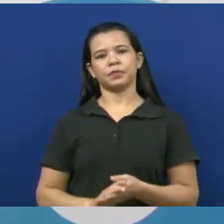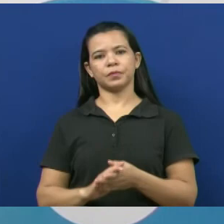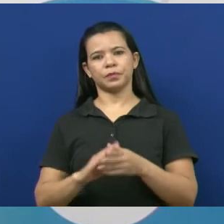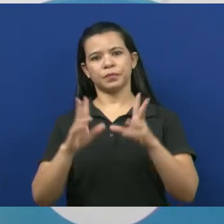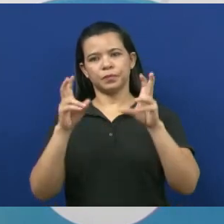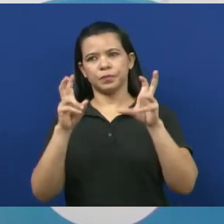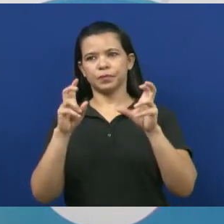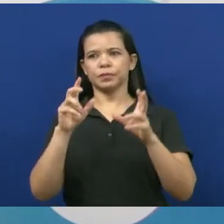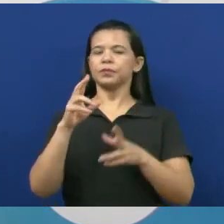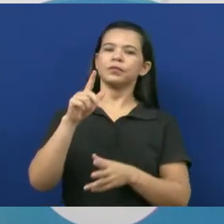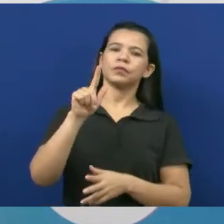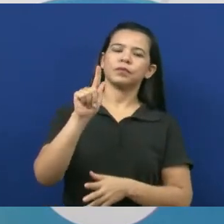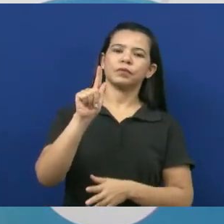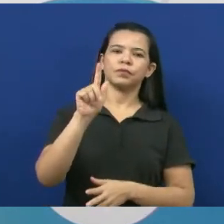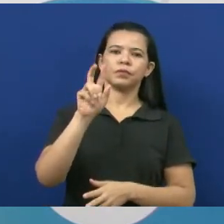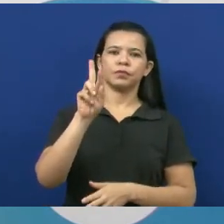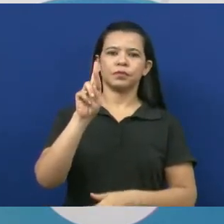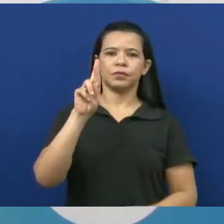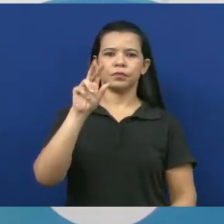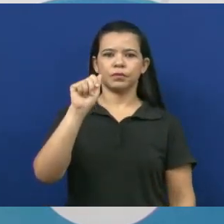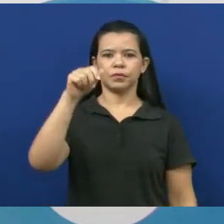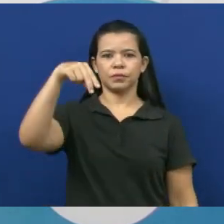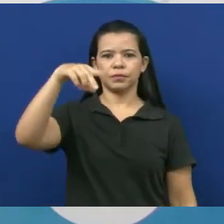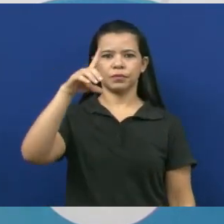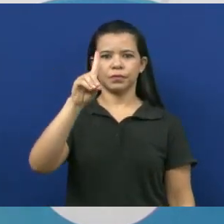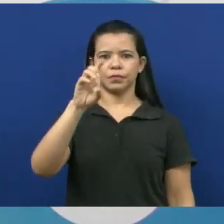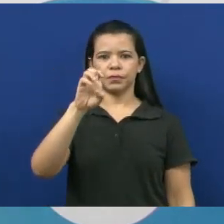conteúdo aí do primeiro bimestre do nono ano. Então vamos lá.